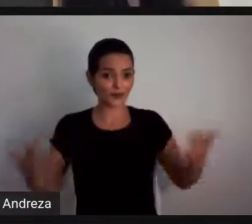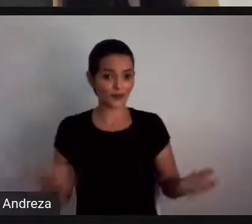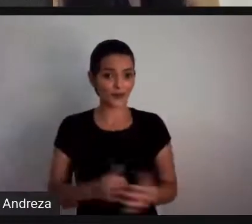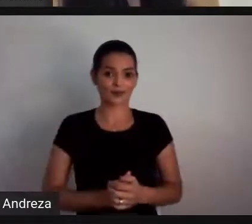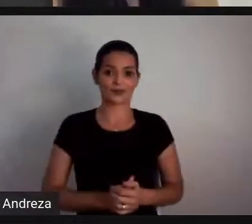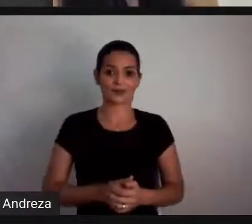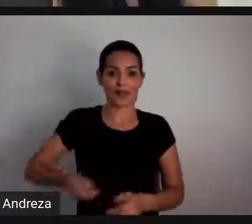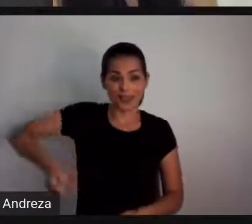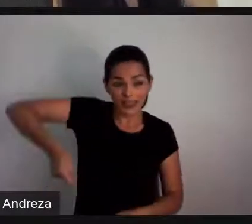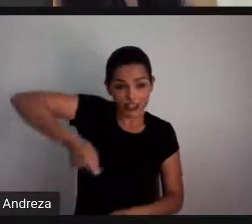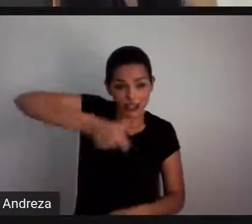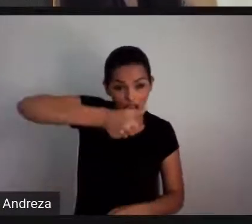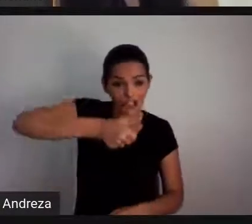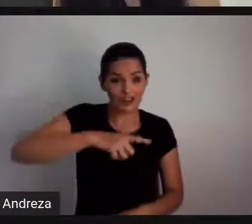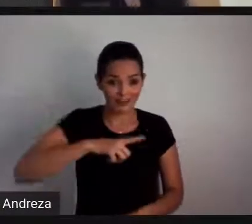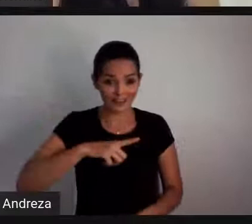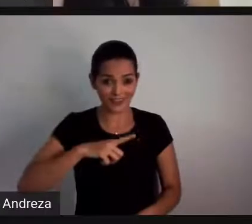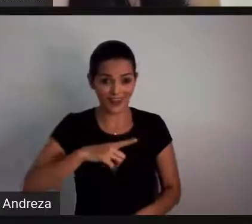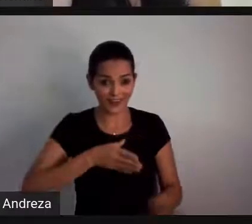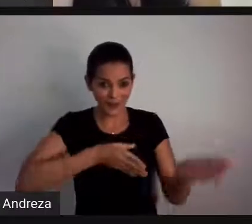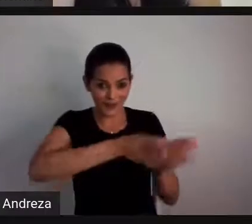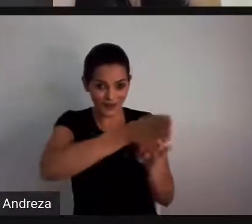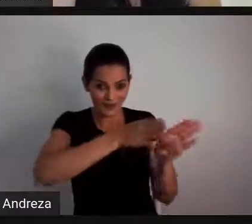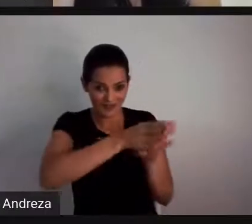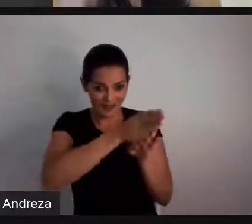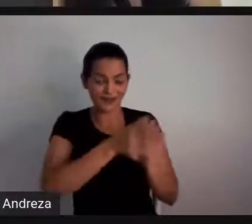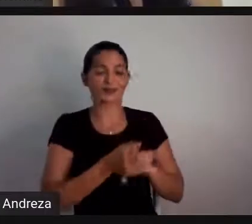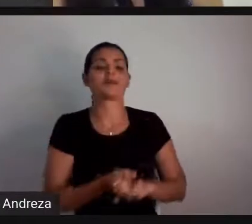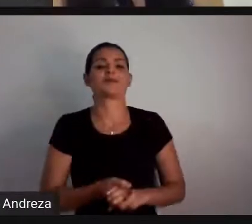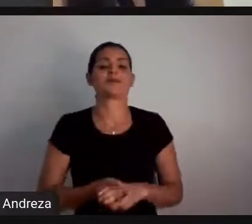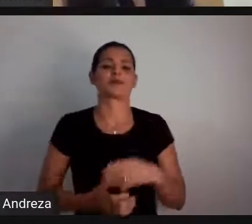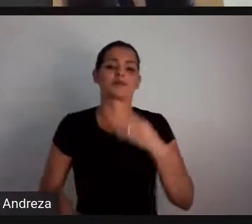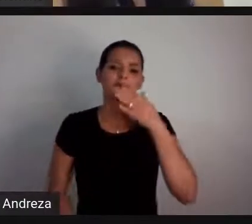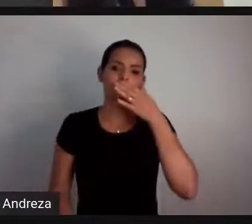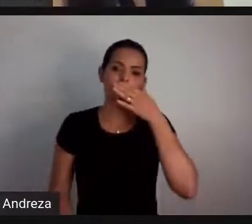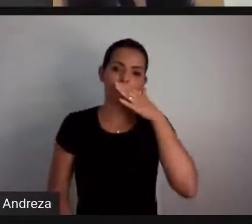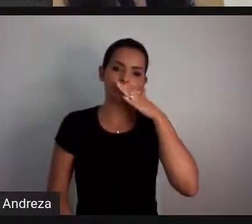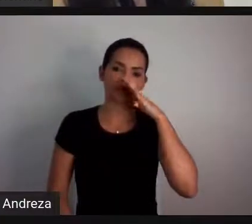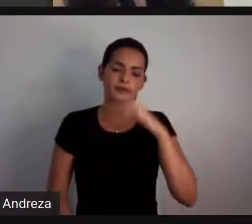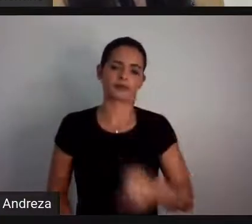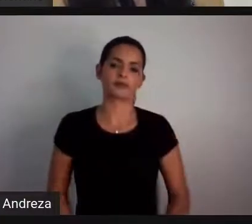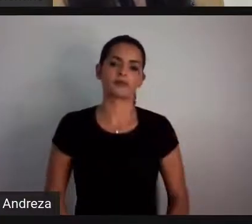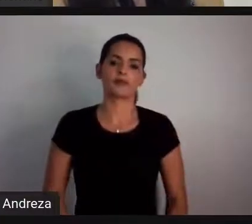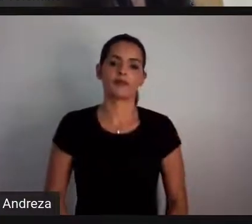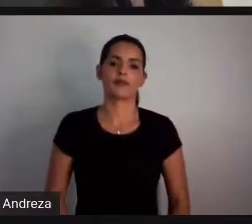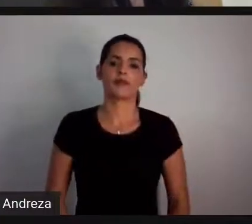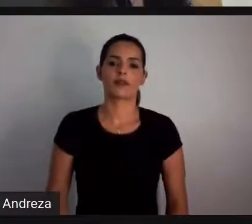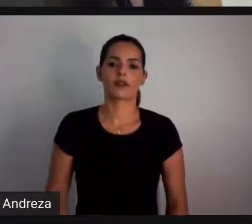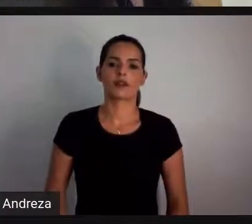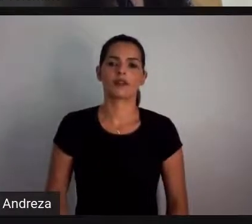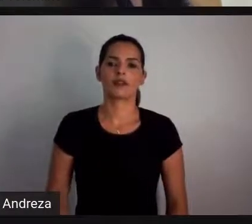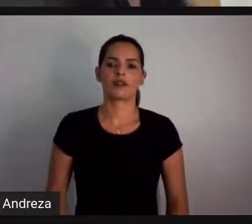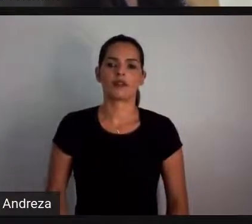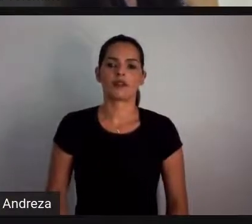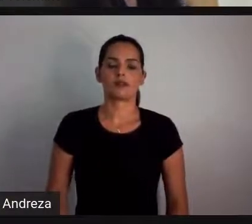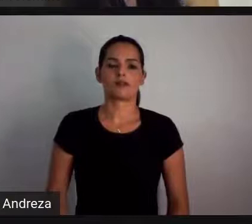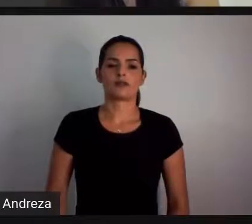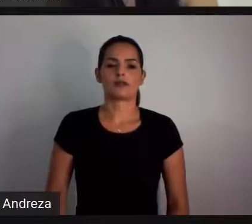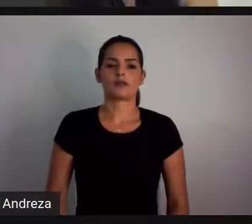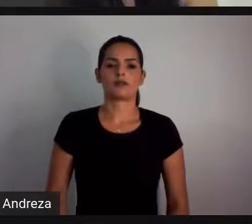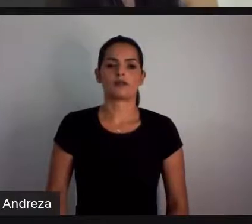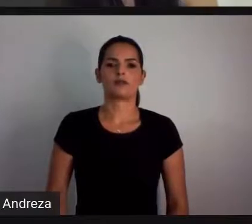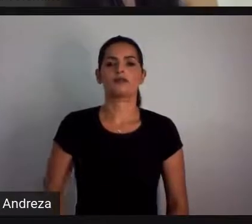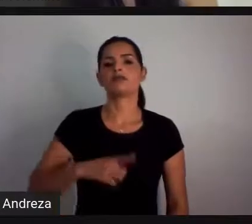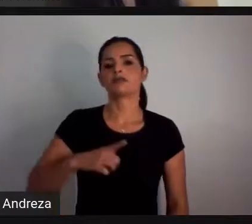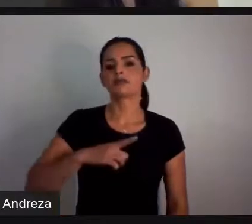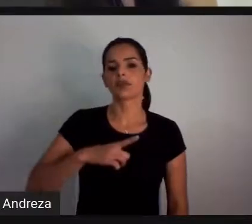dica para ela? Eu acho que tem umas coisas assim também que Eu acho que tem a questão da prática, tem a questão do